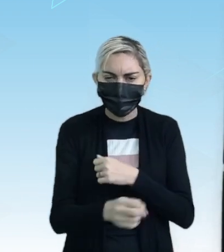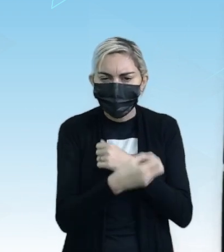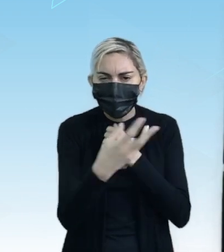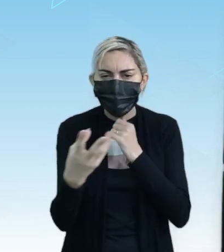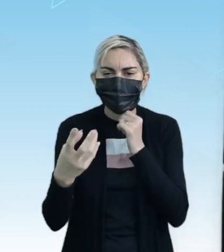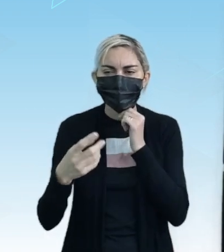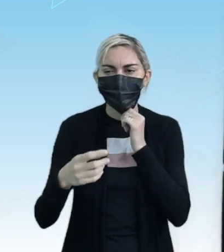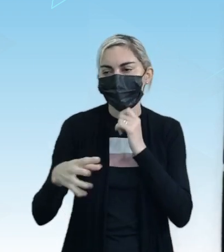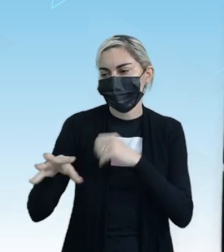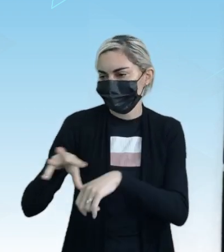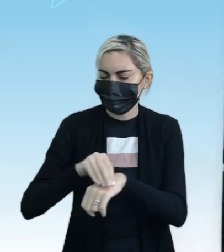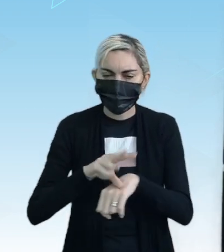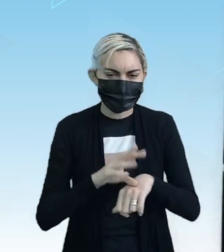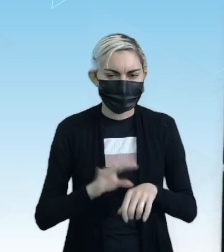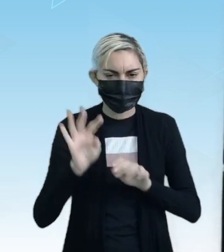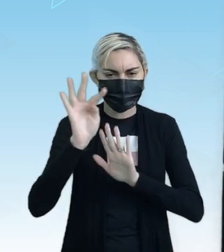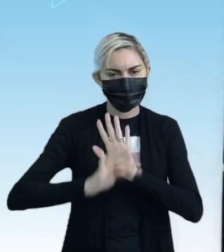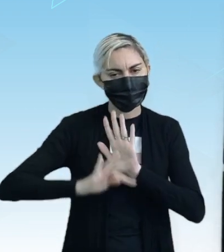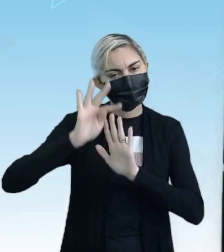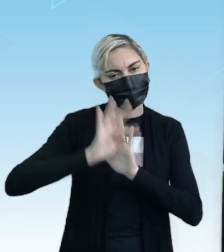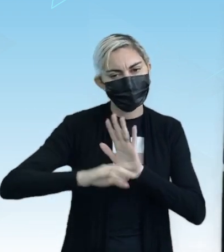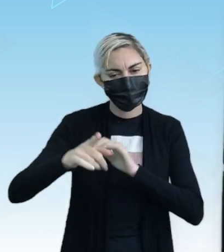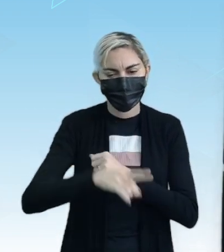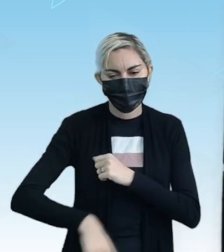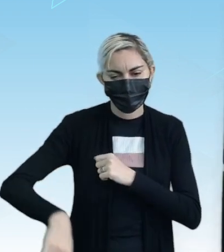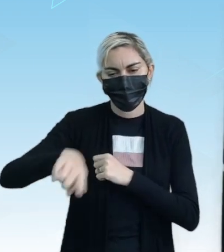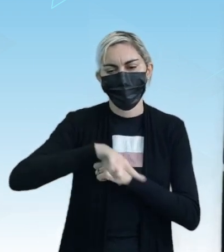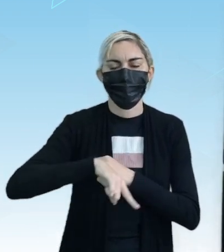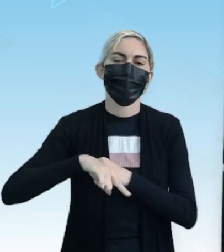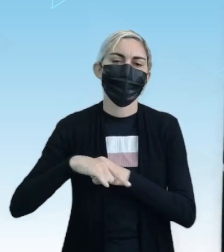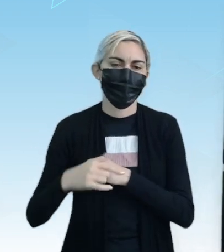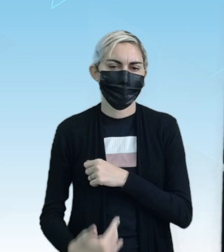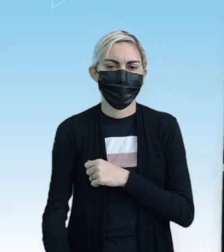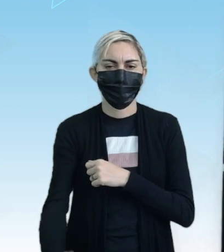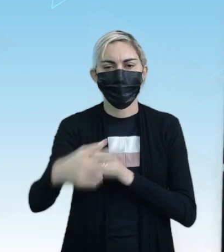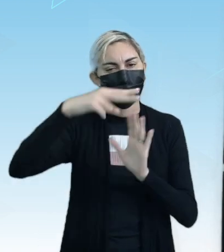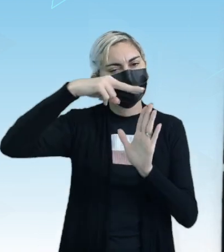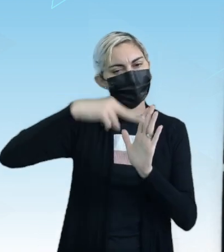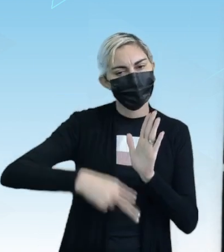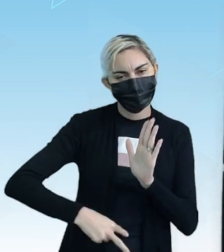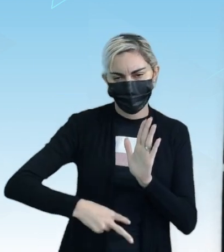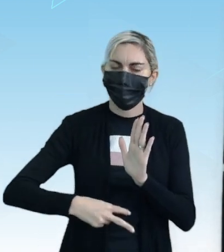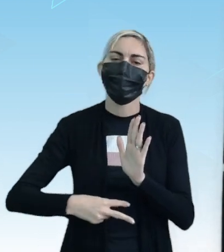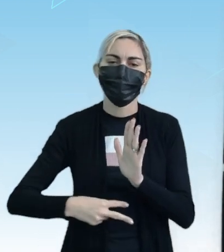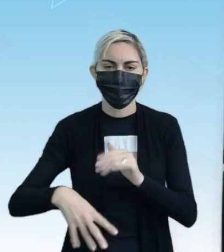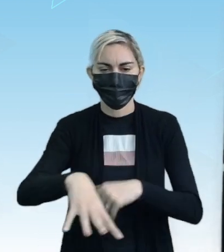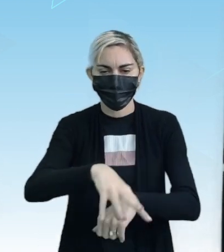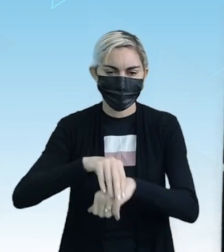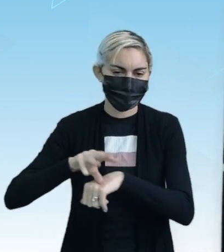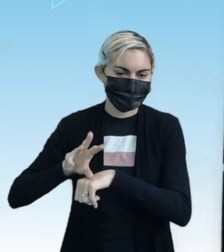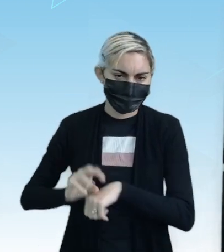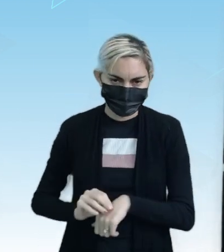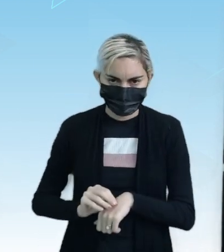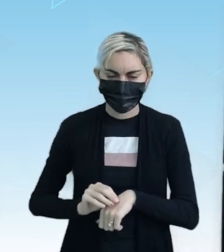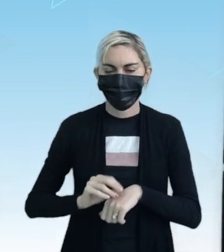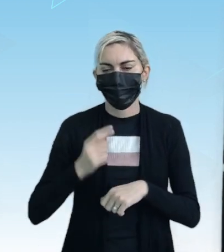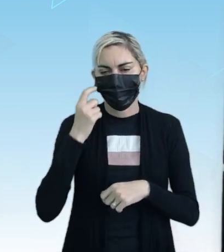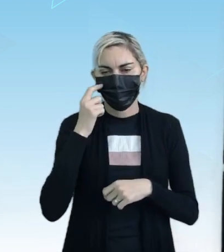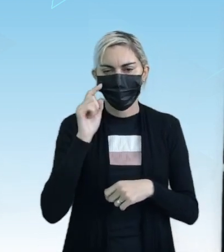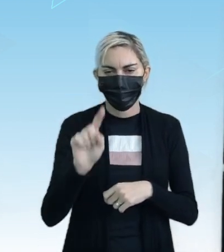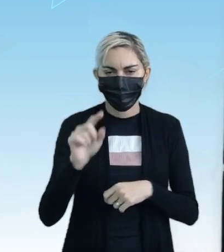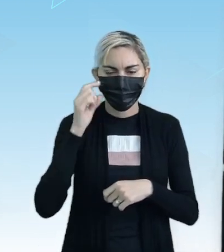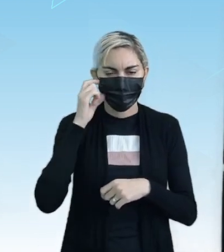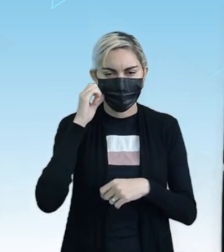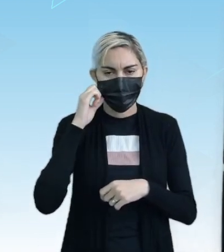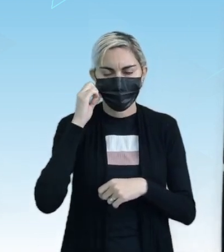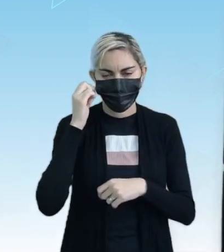pistas que no texto nós passamos para o leitor para o receptor. Então, vejam só,